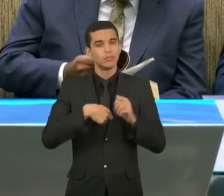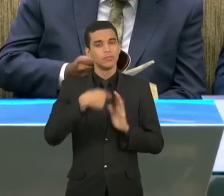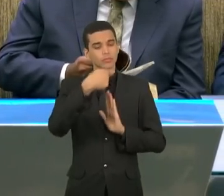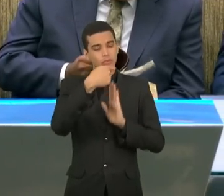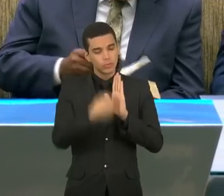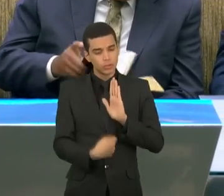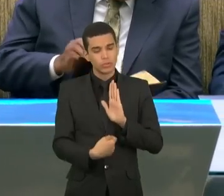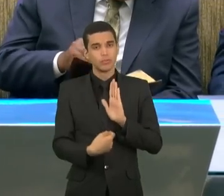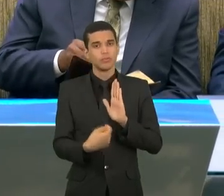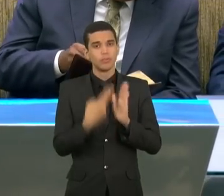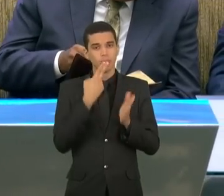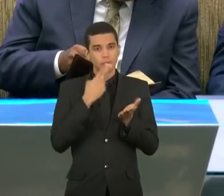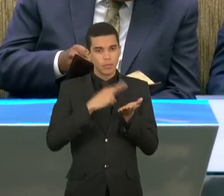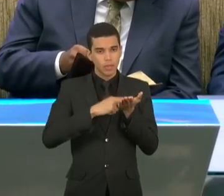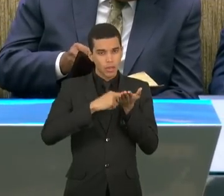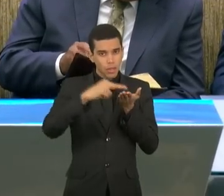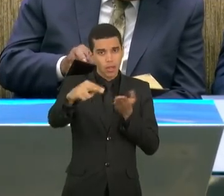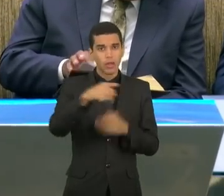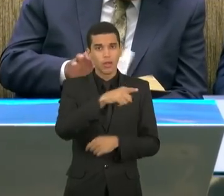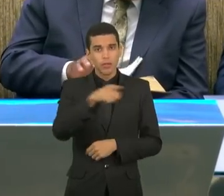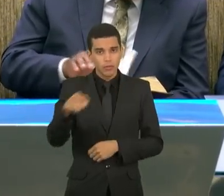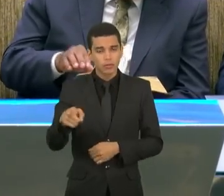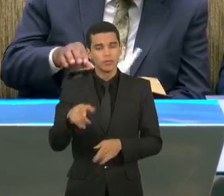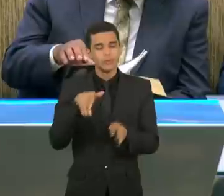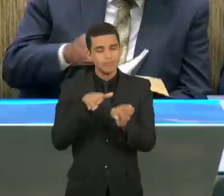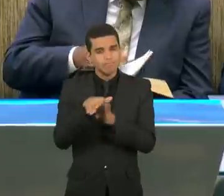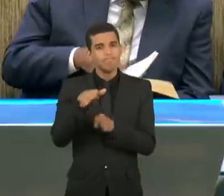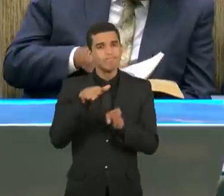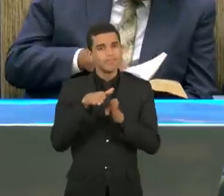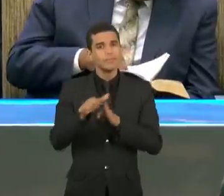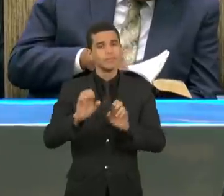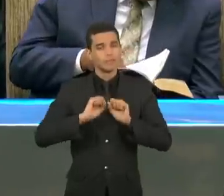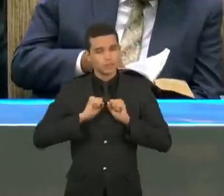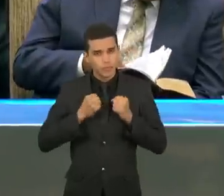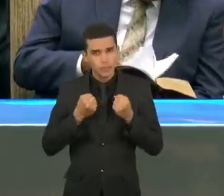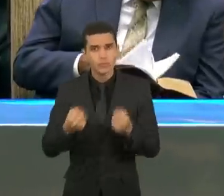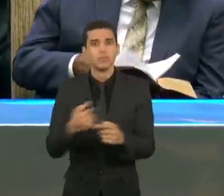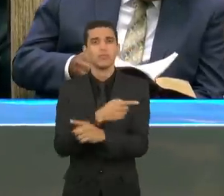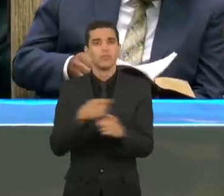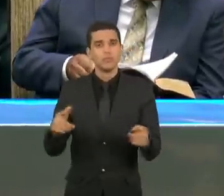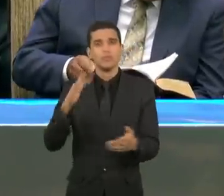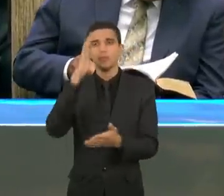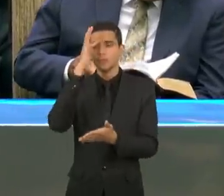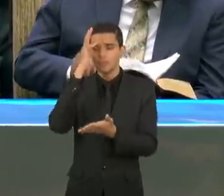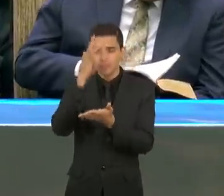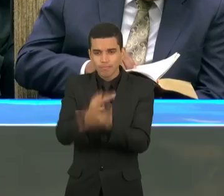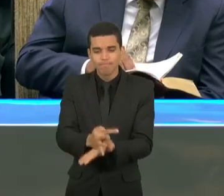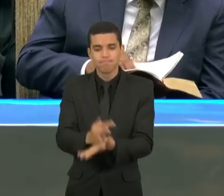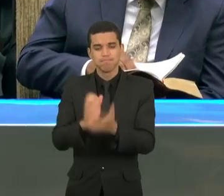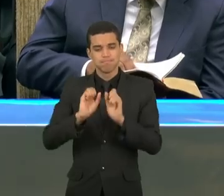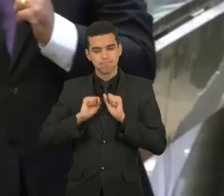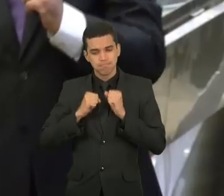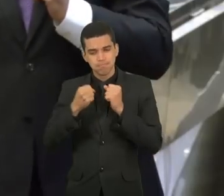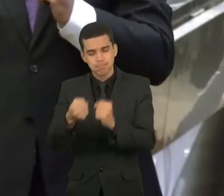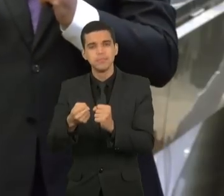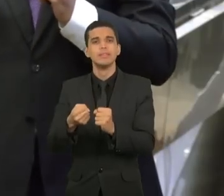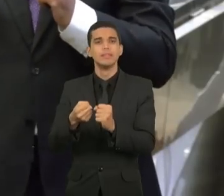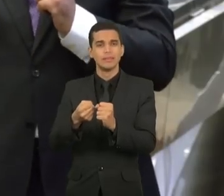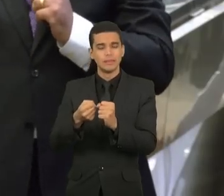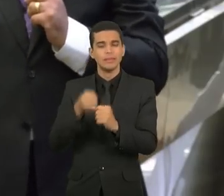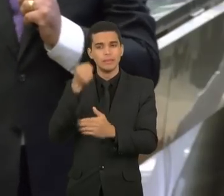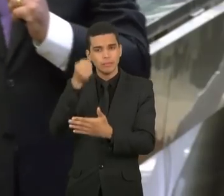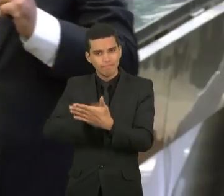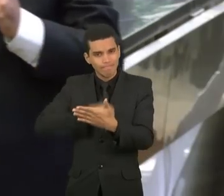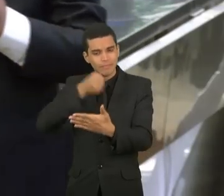escrever-lhes insistindo que batalhassem pela fé. Olha só o que ele diz: insistindo que batalhassem pela